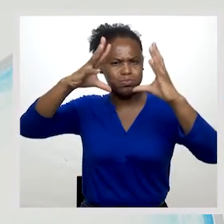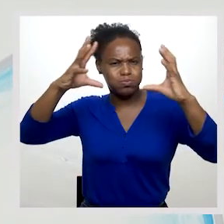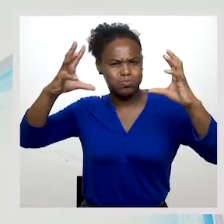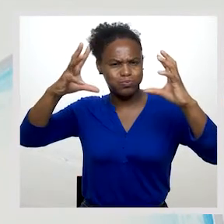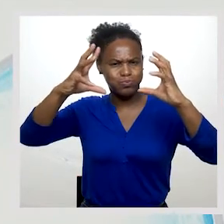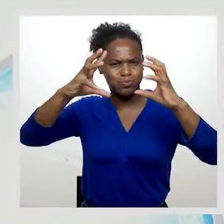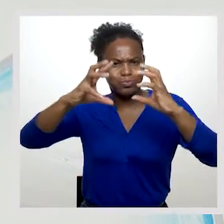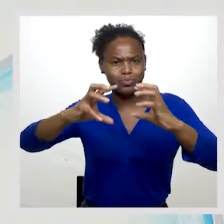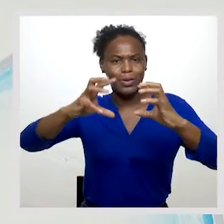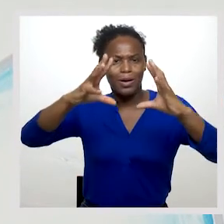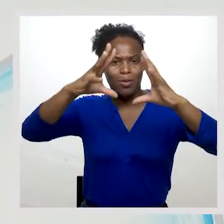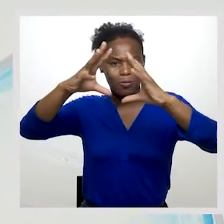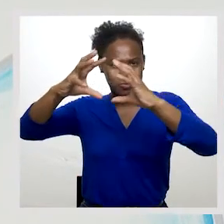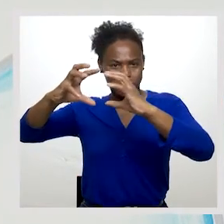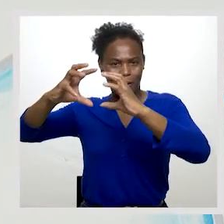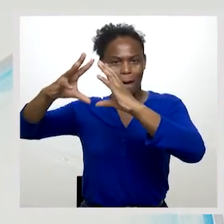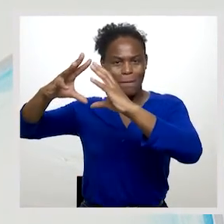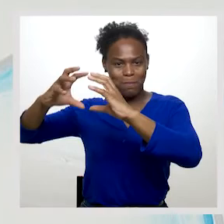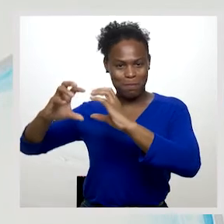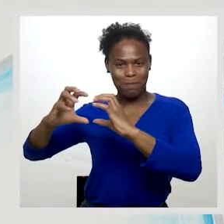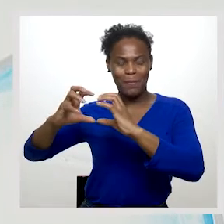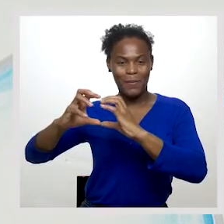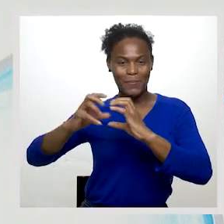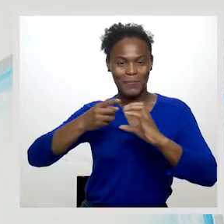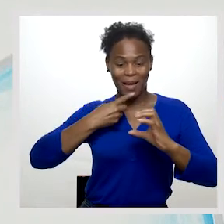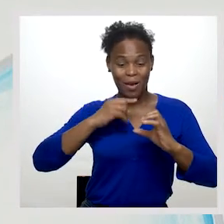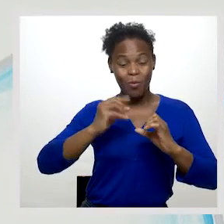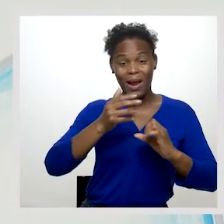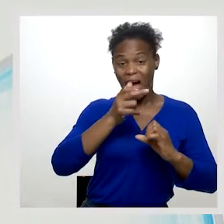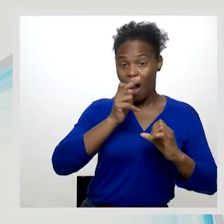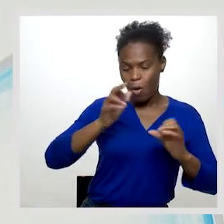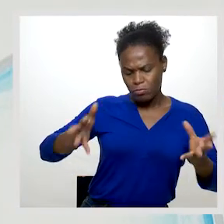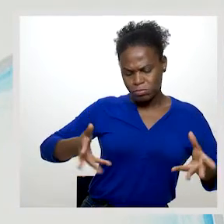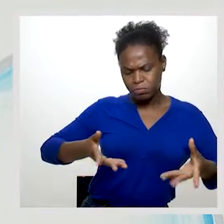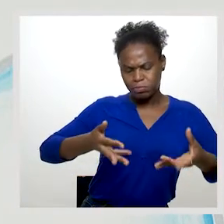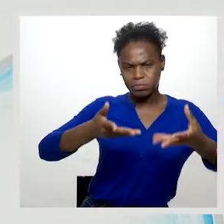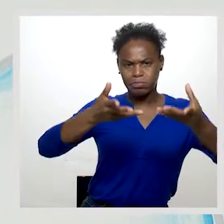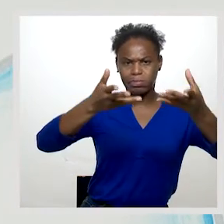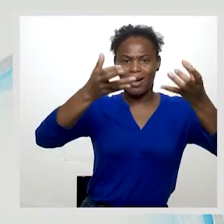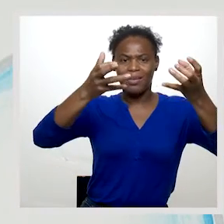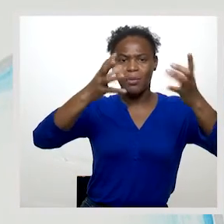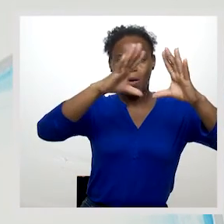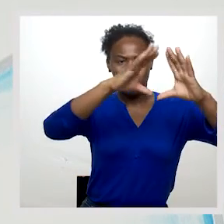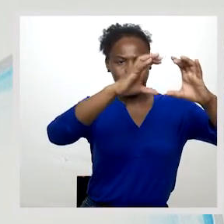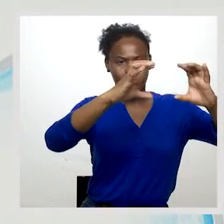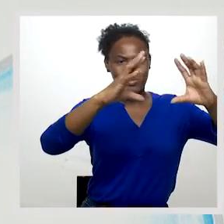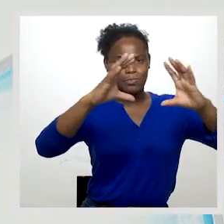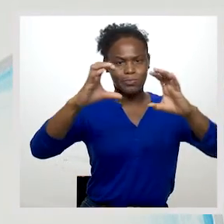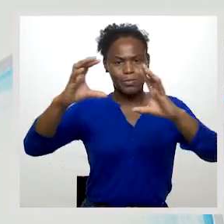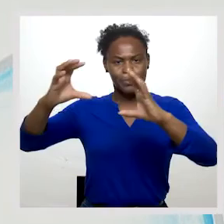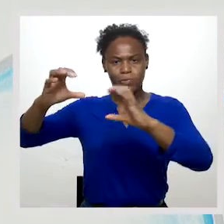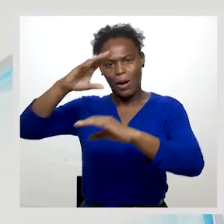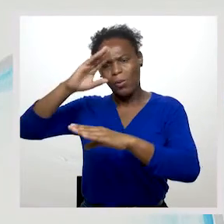é, transforma-se em nuvens, não é? E ao transformar-se em nuvens, o que é que acontece com as nuvens?